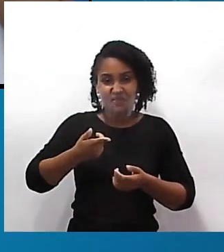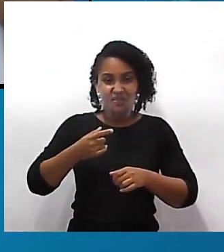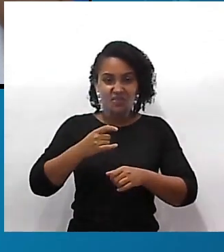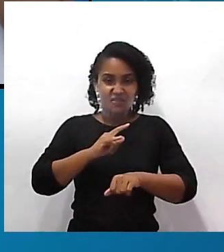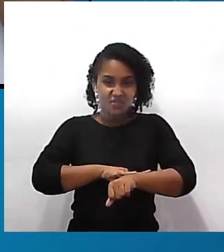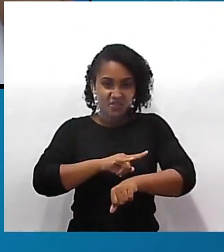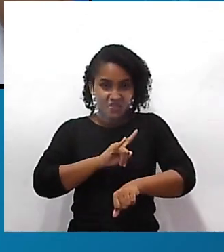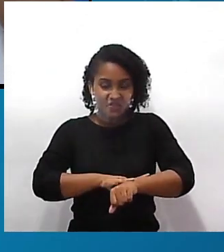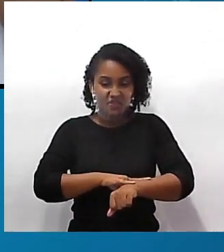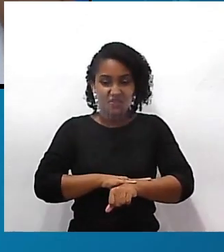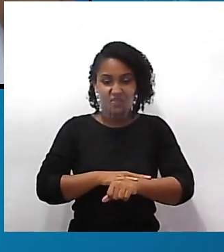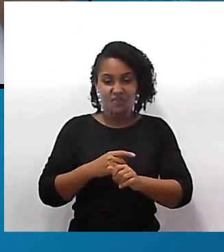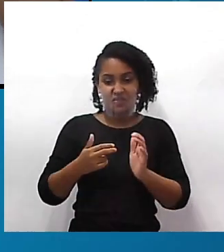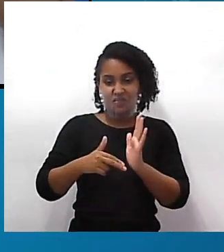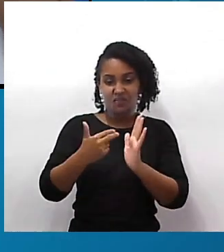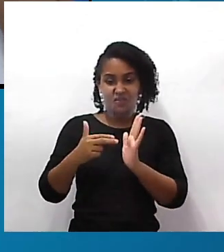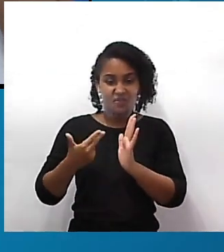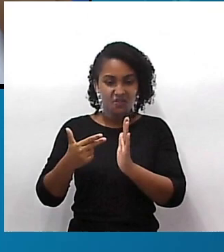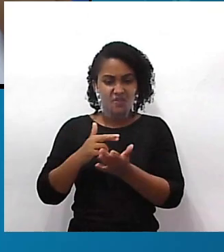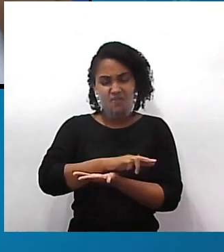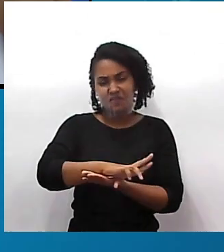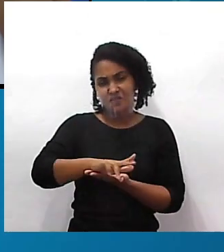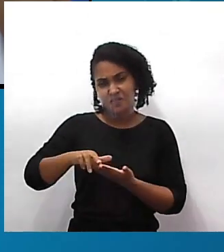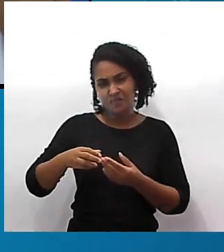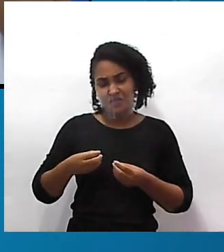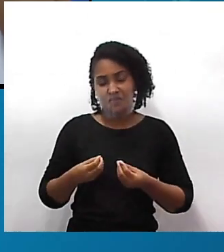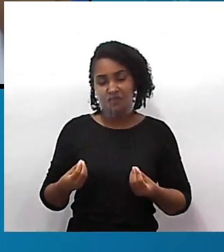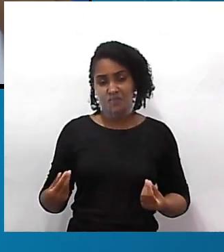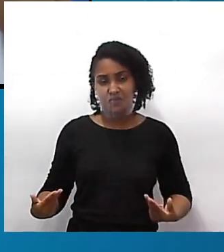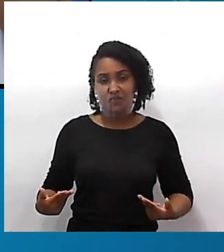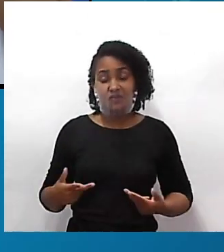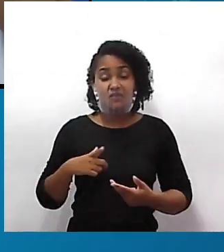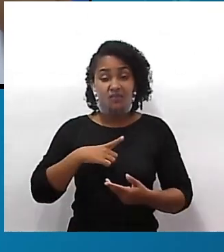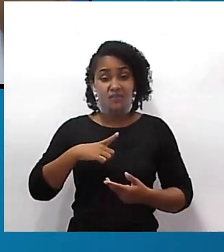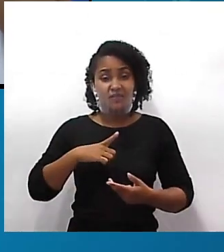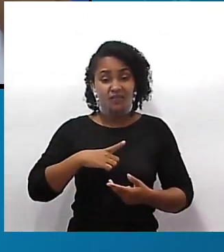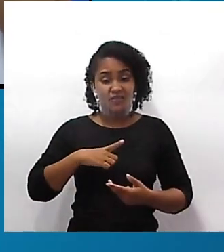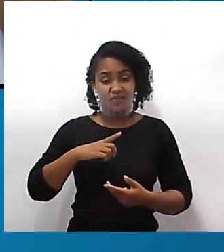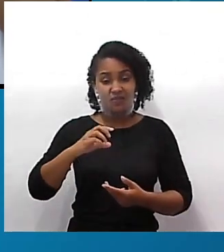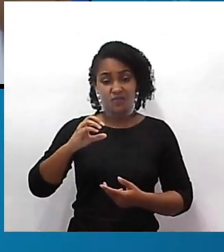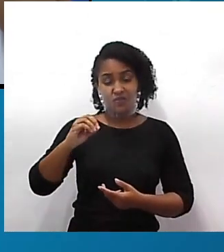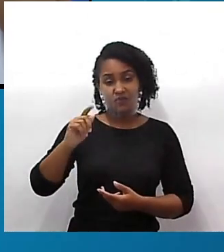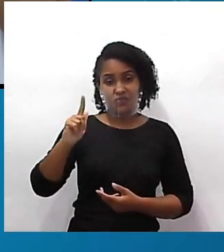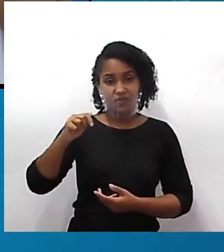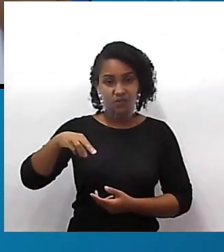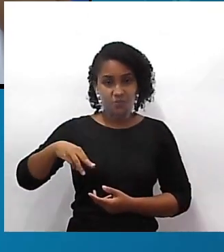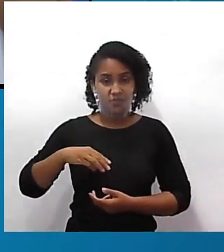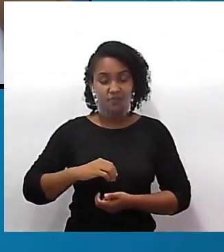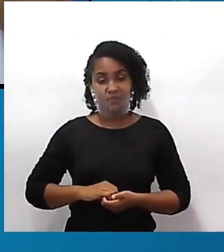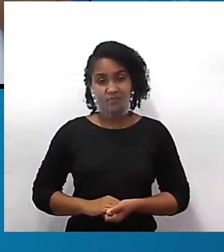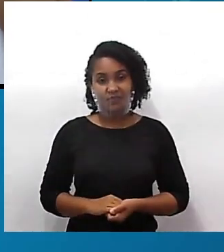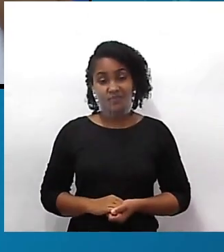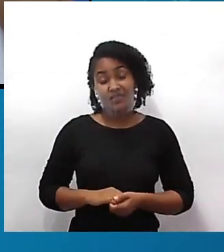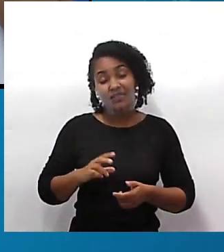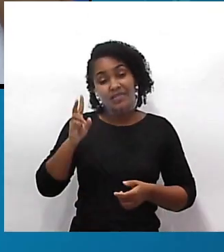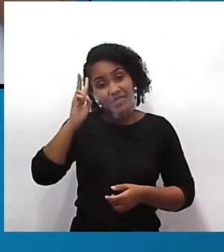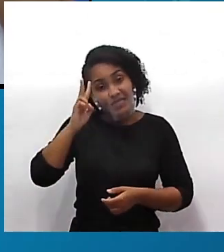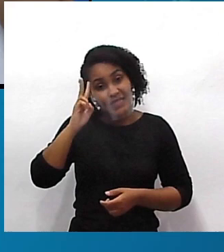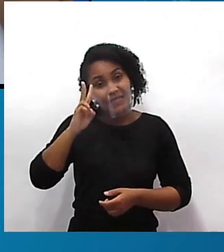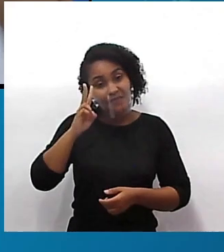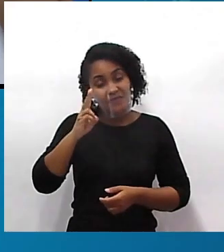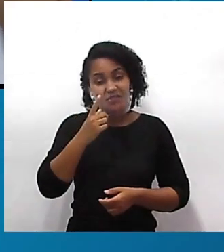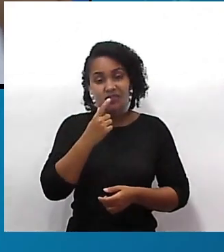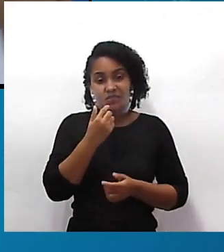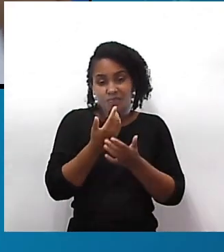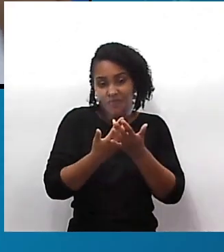peças cirúrgicas, biópsias, entre outras. E organismos geneticamente modificados. Tá? Lembrando que o sangue,